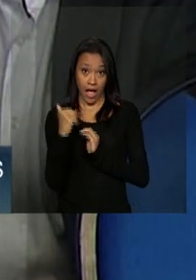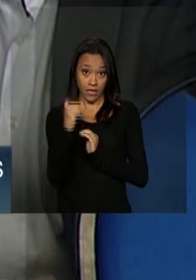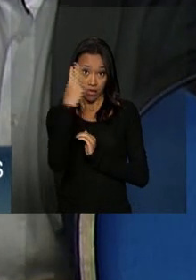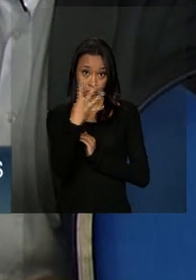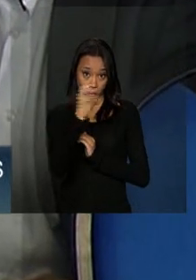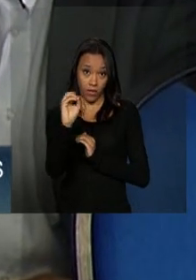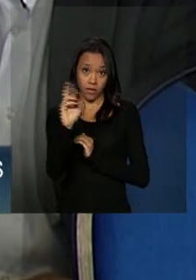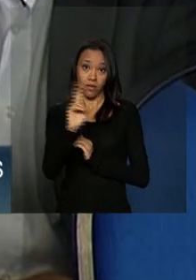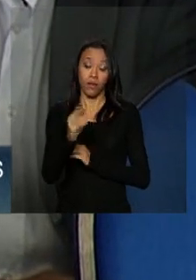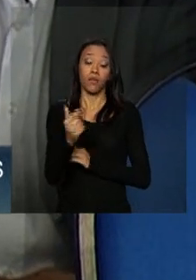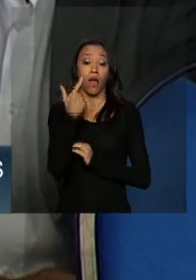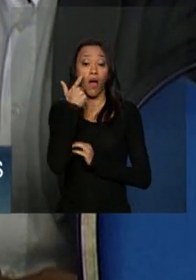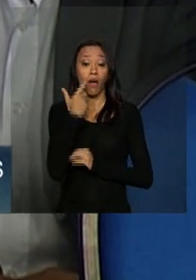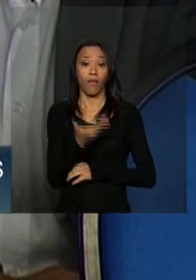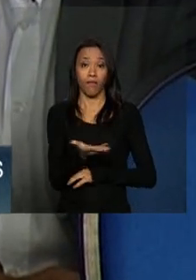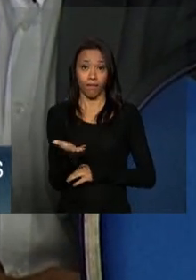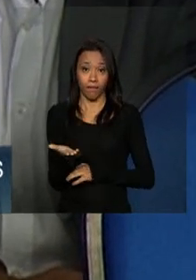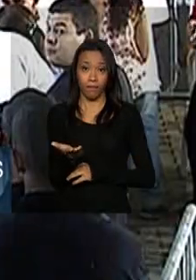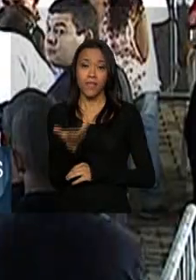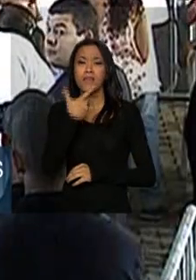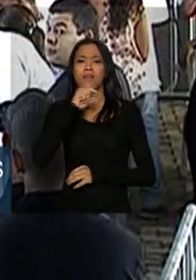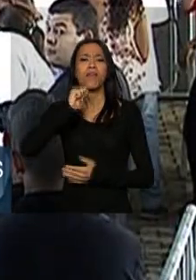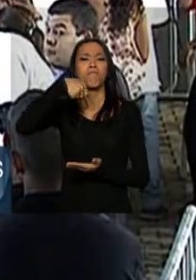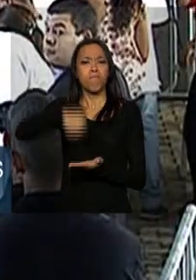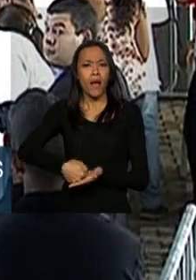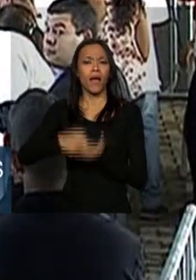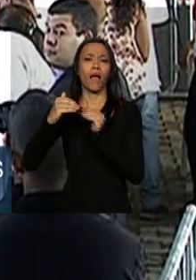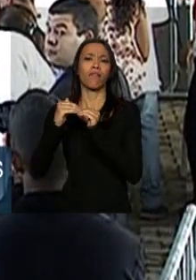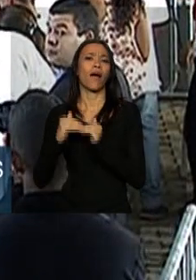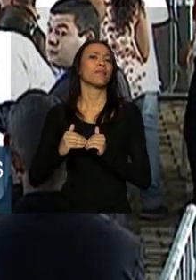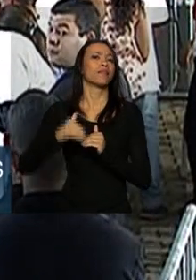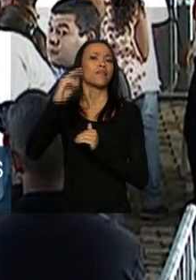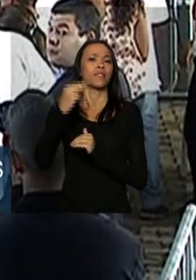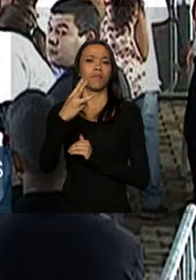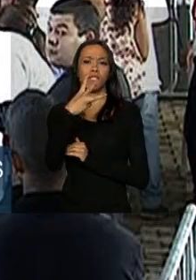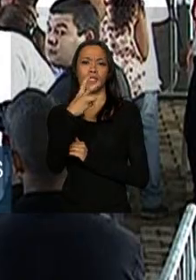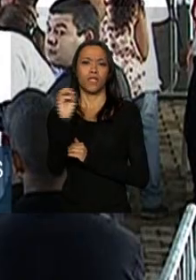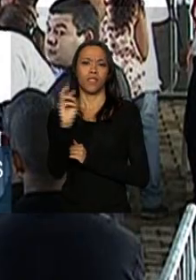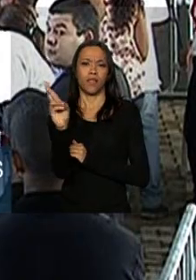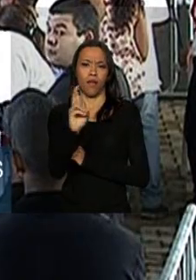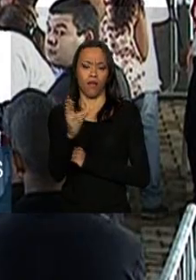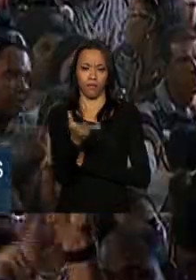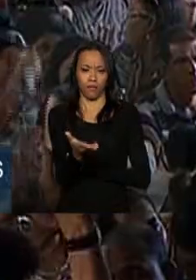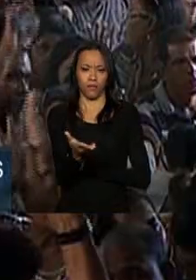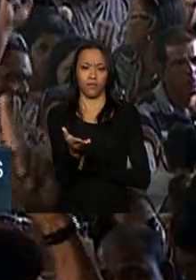R$400, presidenta. Quem pagava aluguel acima de R$300, levanta a mão.